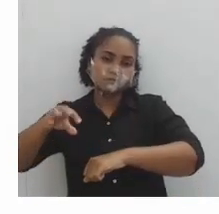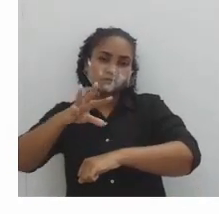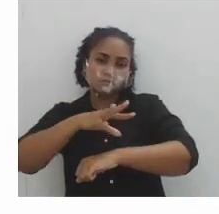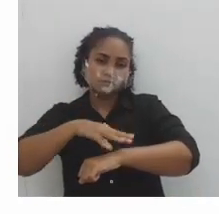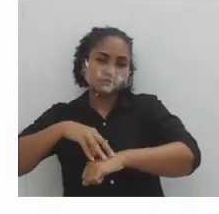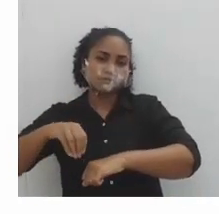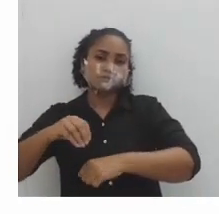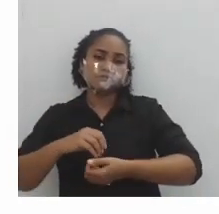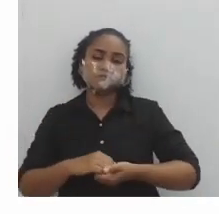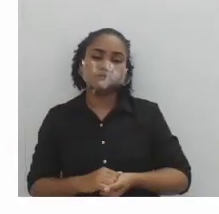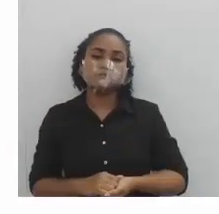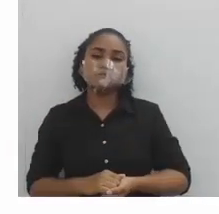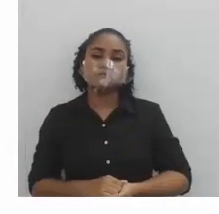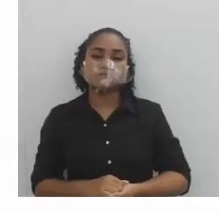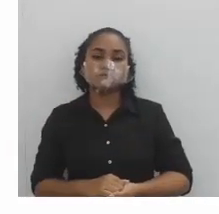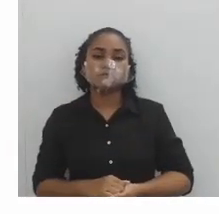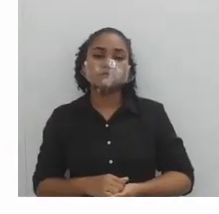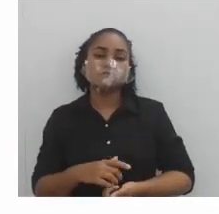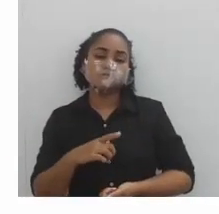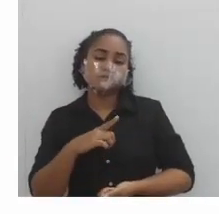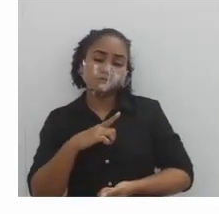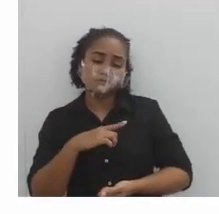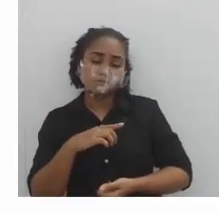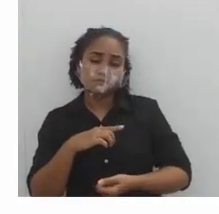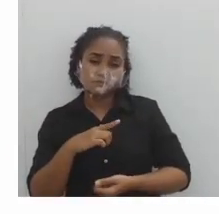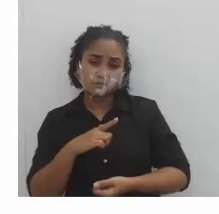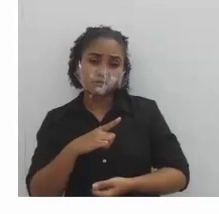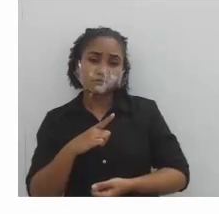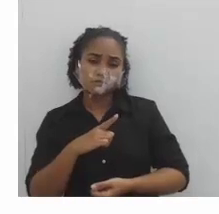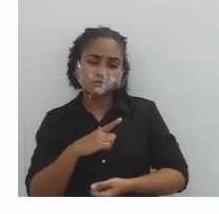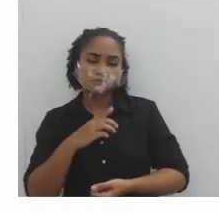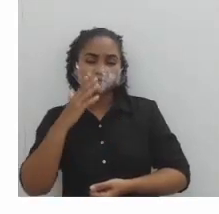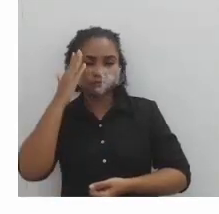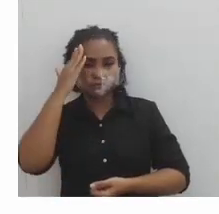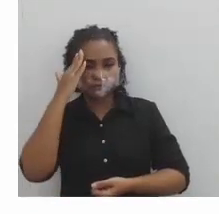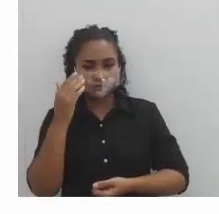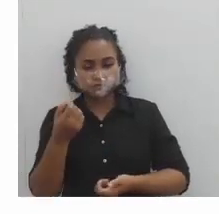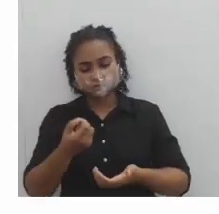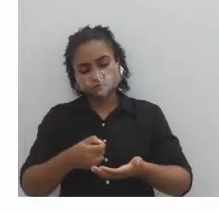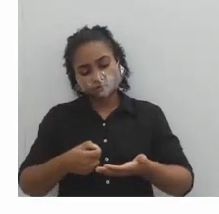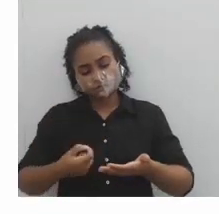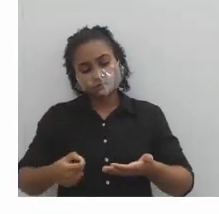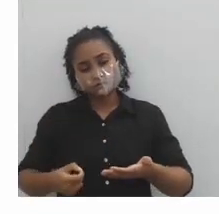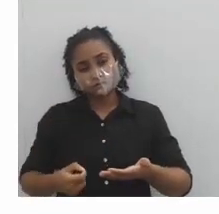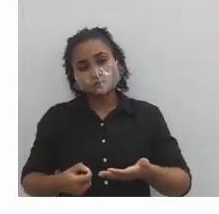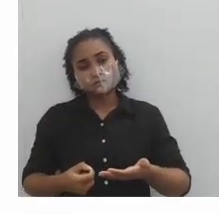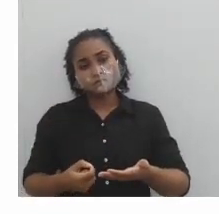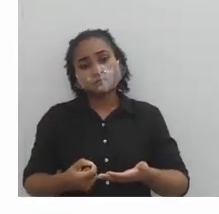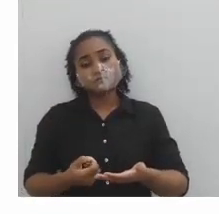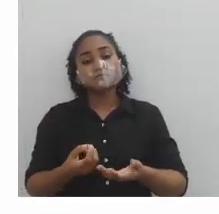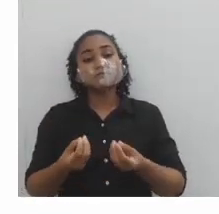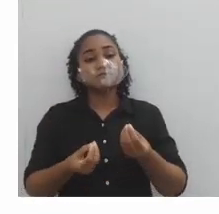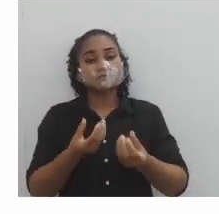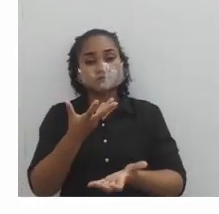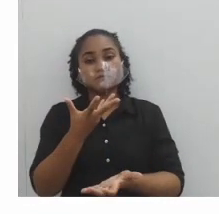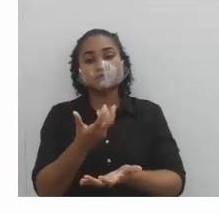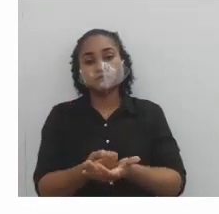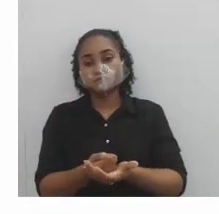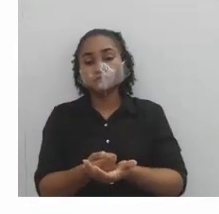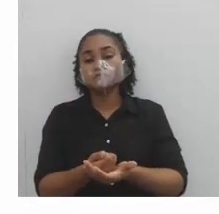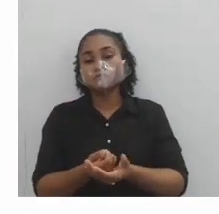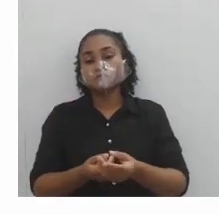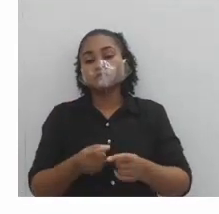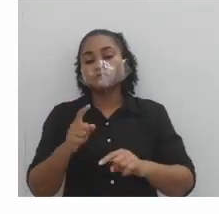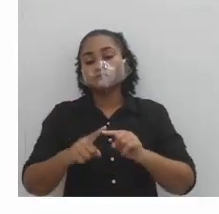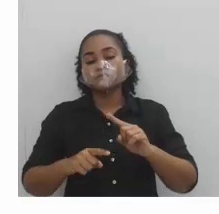tinha a questão do pessoal saber escrever e tal. Então esse registro era feito